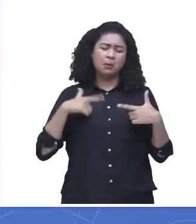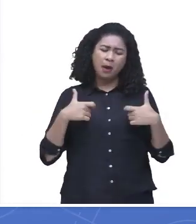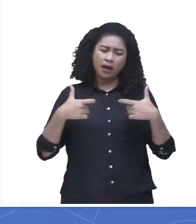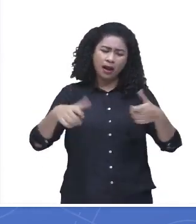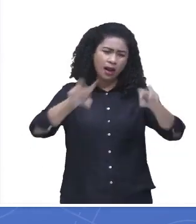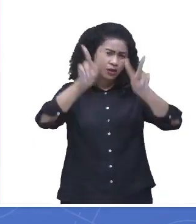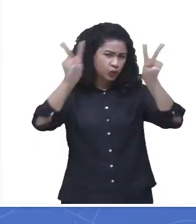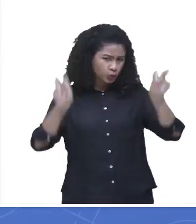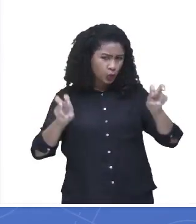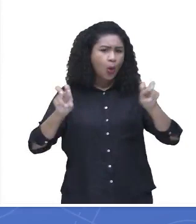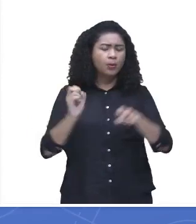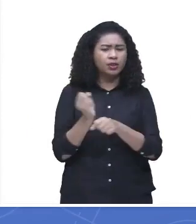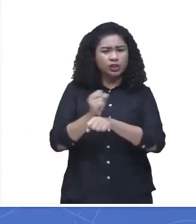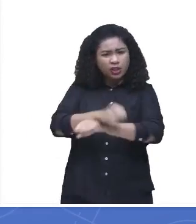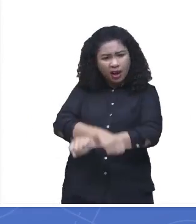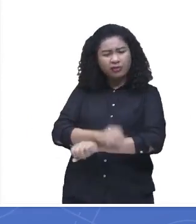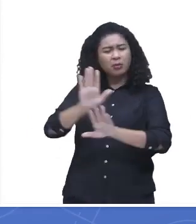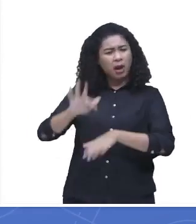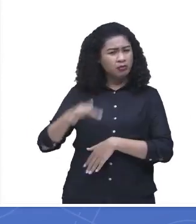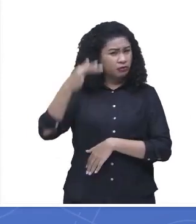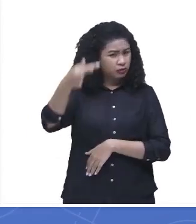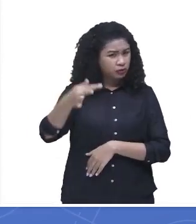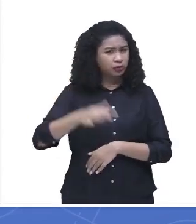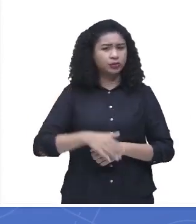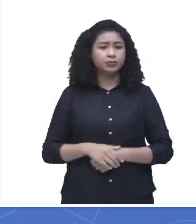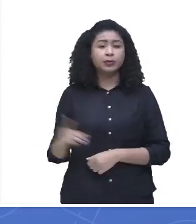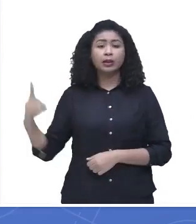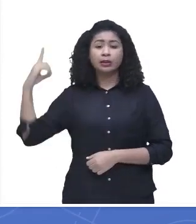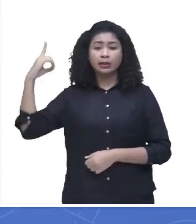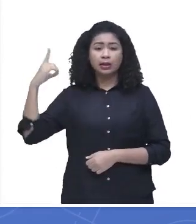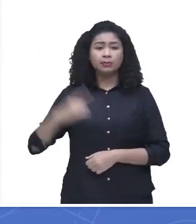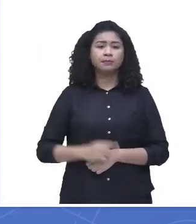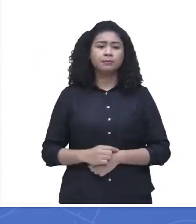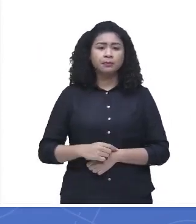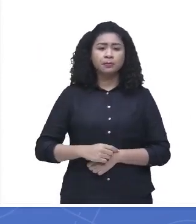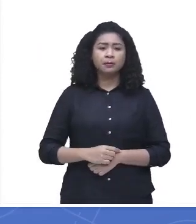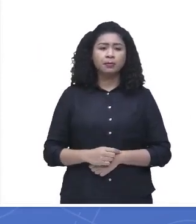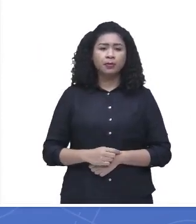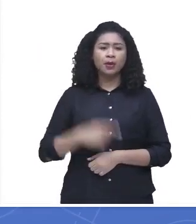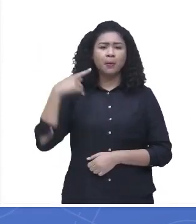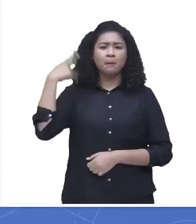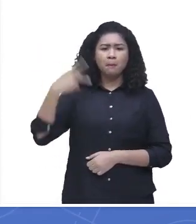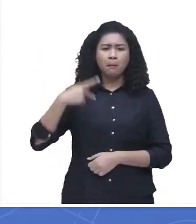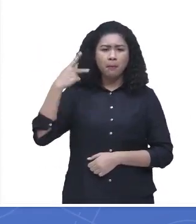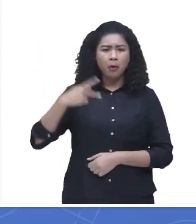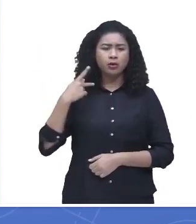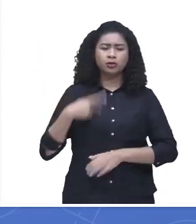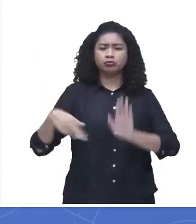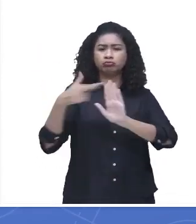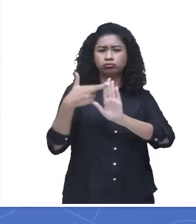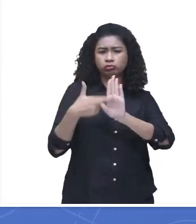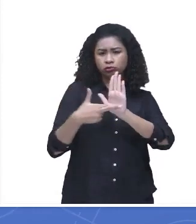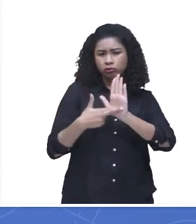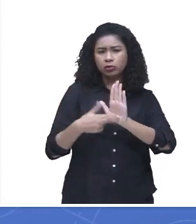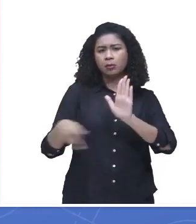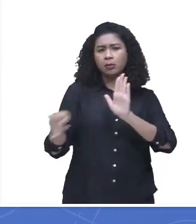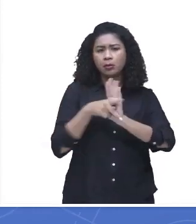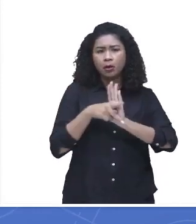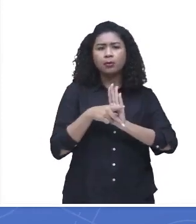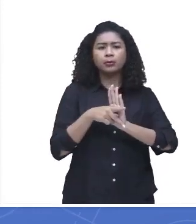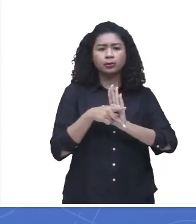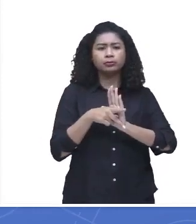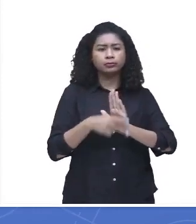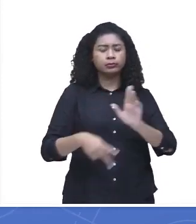não é isso? Política de remoção indígena acompanhada de criação de reservas? Não, professora, porque nós sabemos já nas nossas